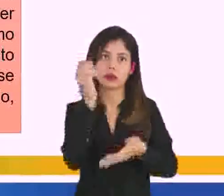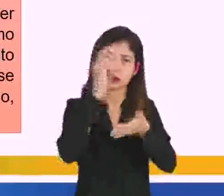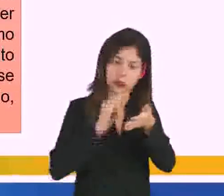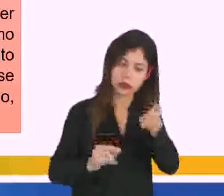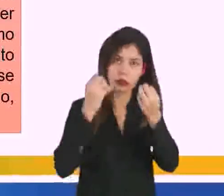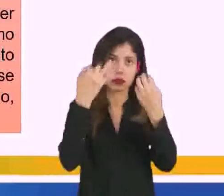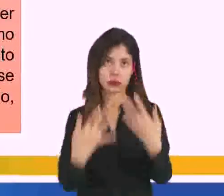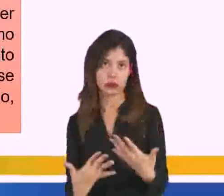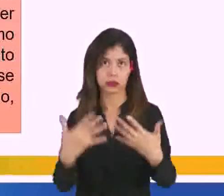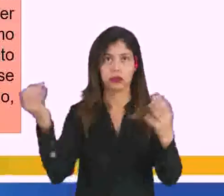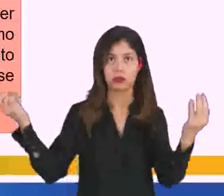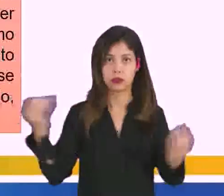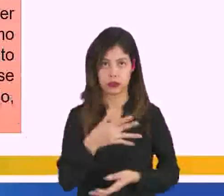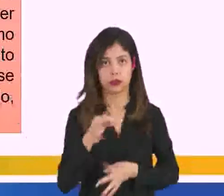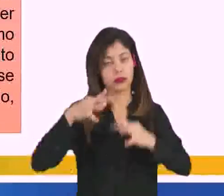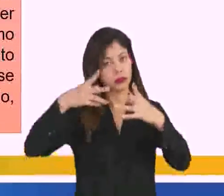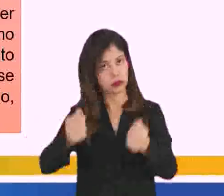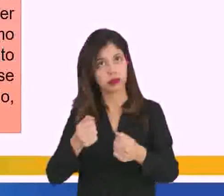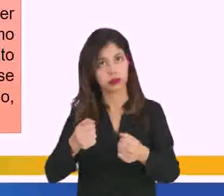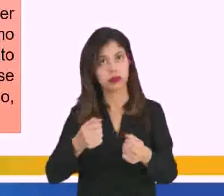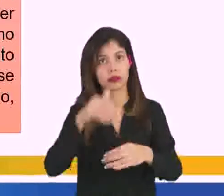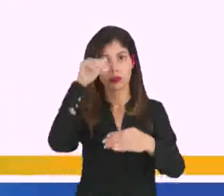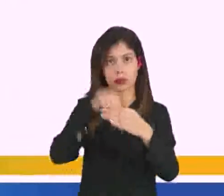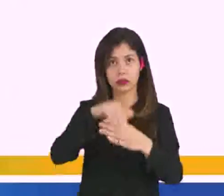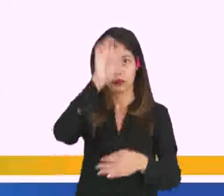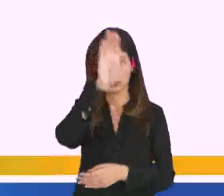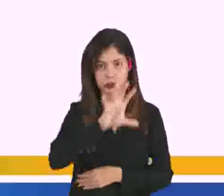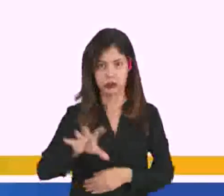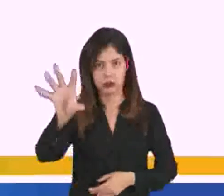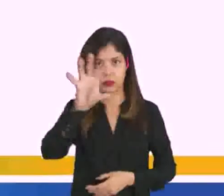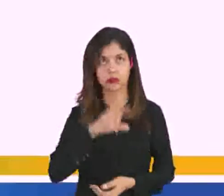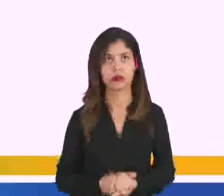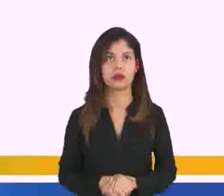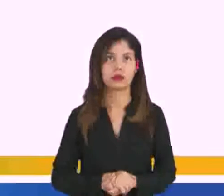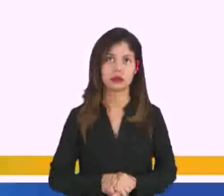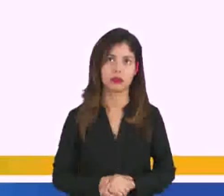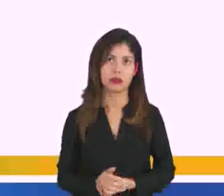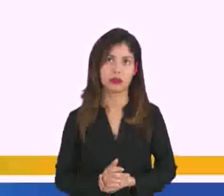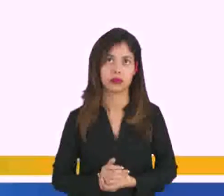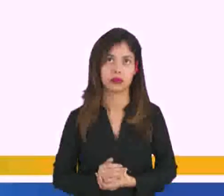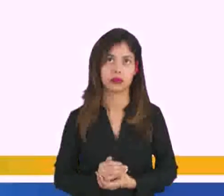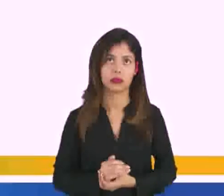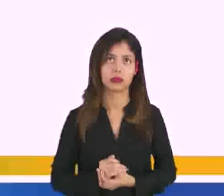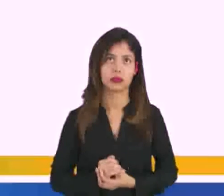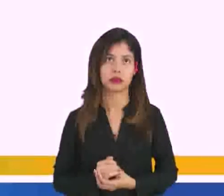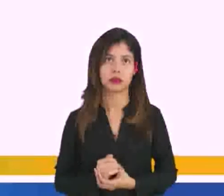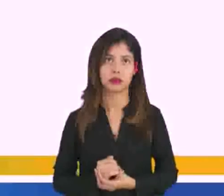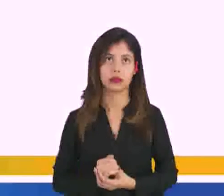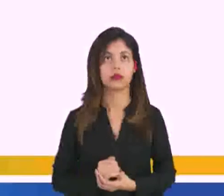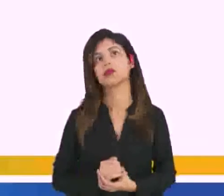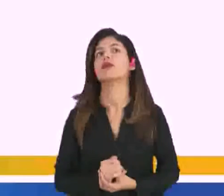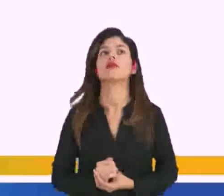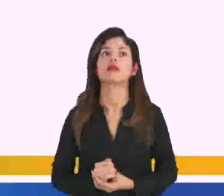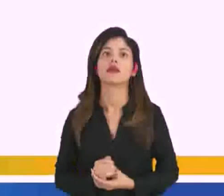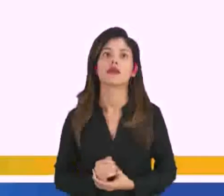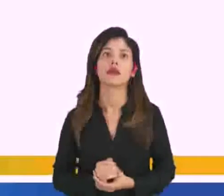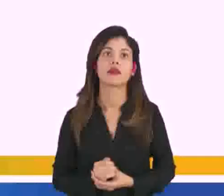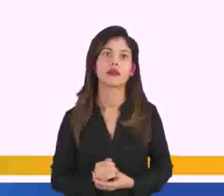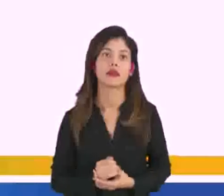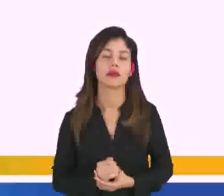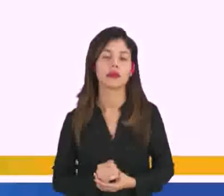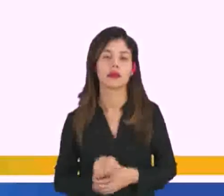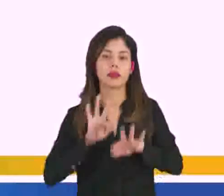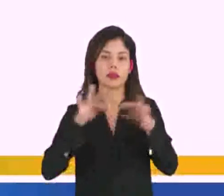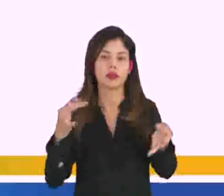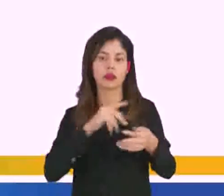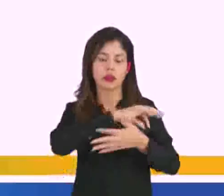lista atualizada de todos os eleitores de uma região, certo? Então, vamos falar dos tipos de amostragem probabilística aí,